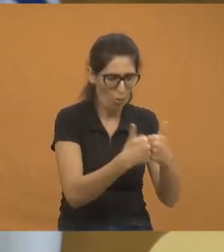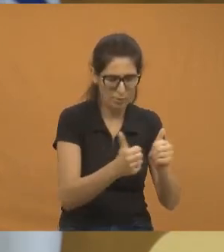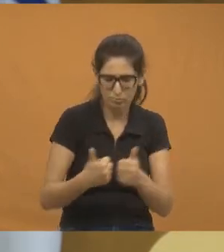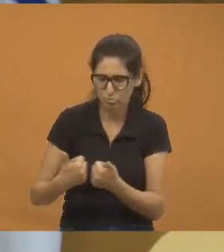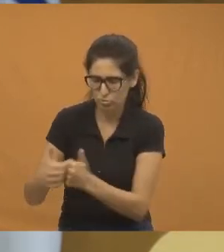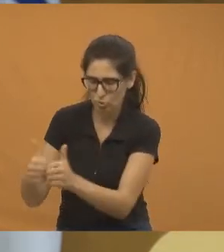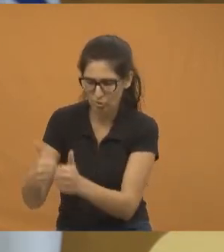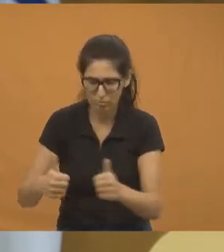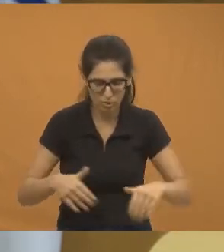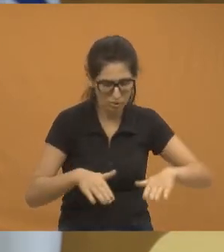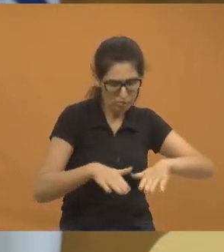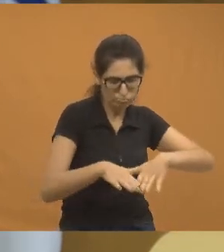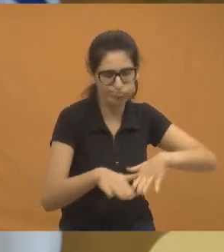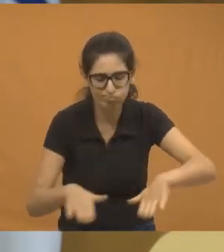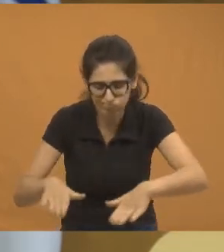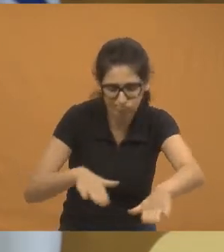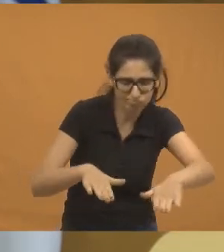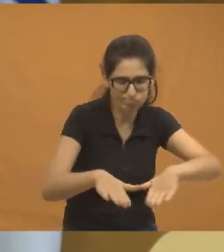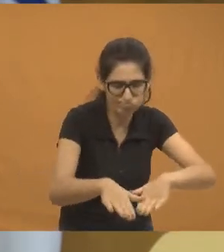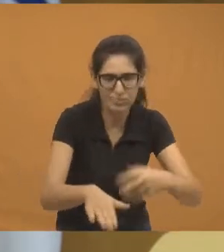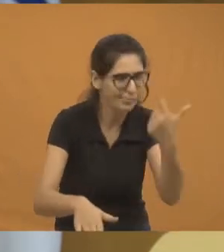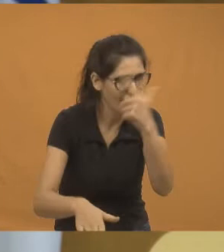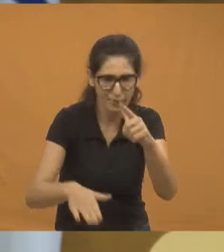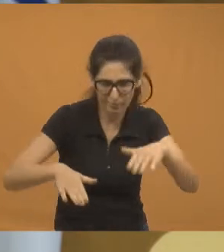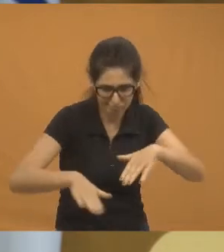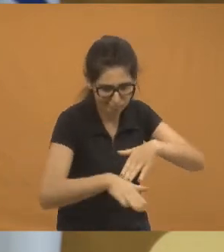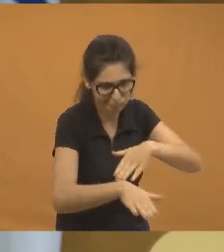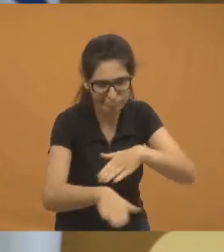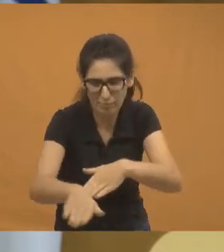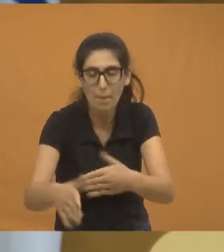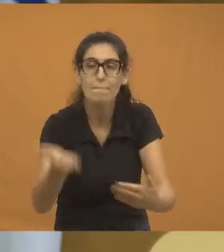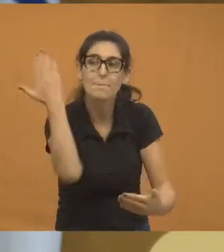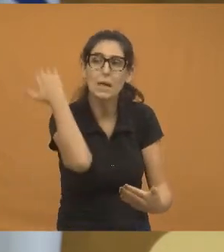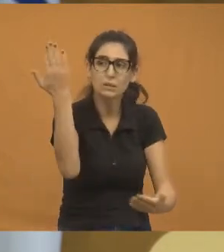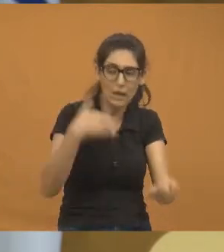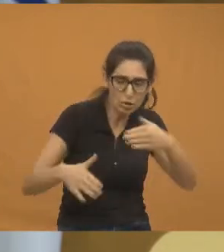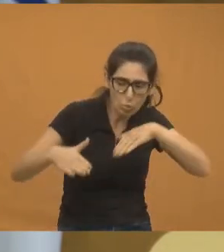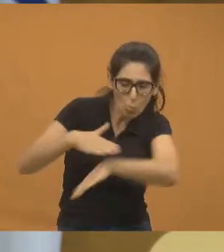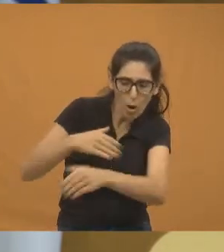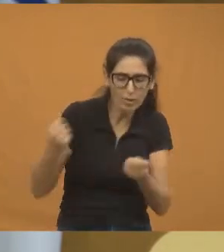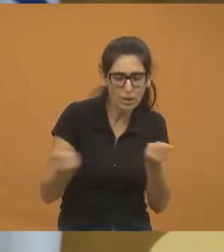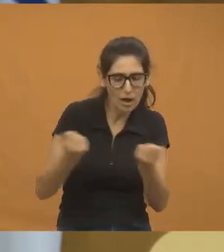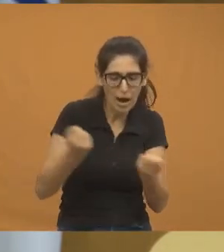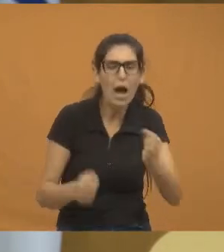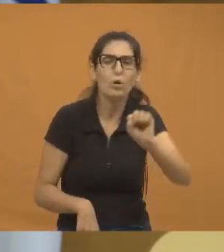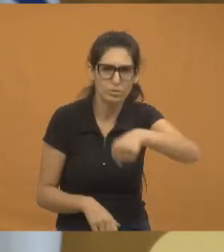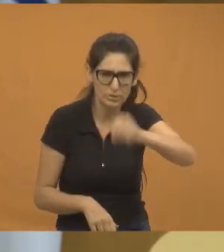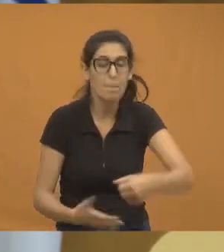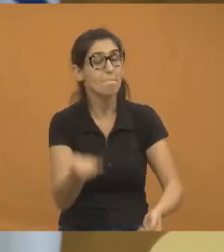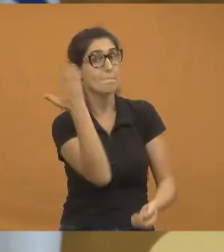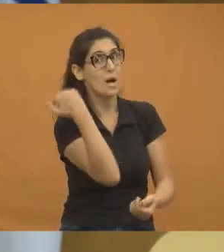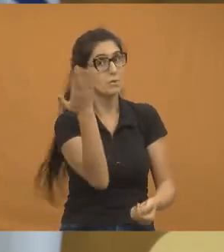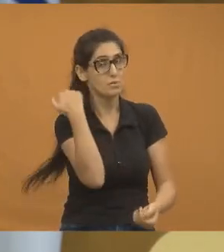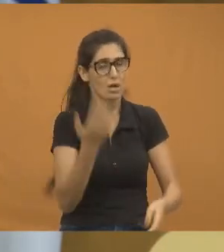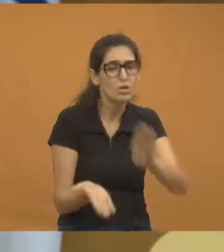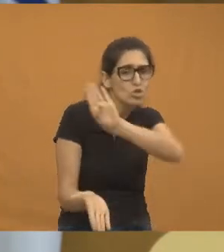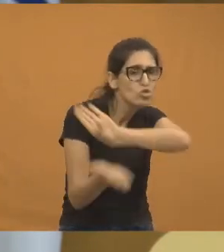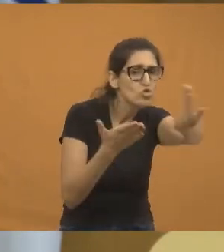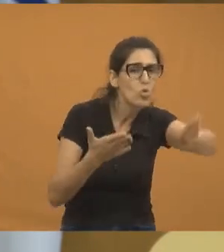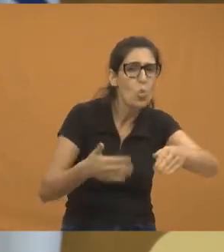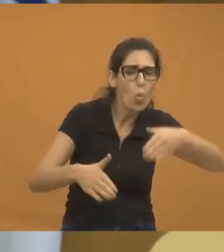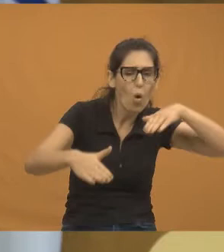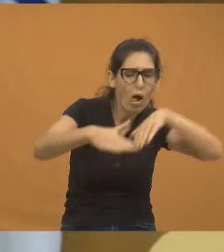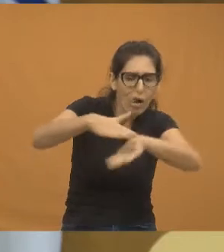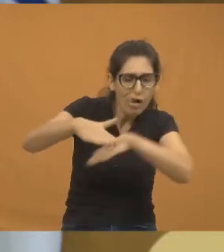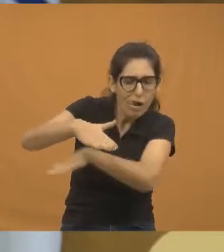acredita que tinha estacionamento ali heather bown tinha de estacionamento ali e quando tirou o estacionamento foi uma grita danada